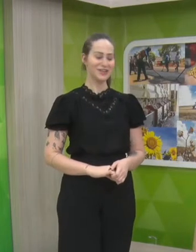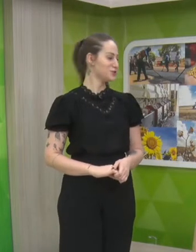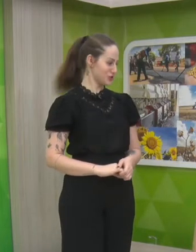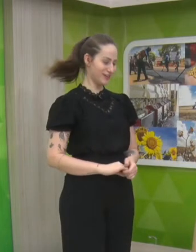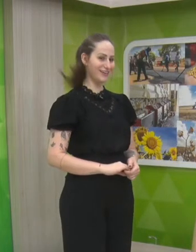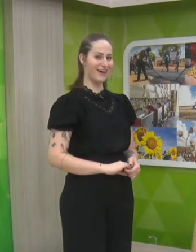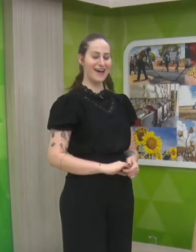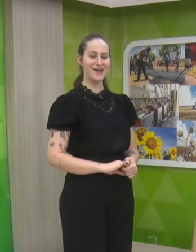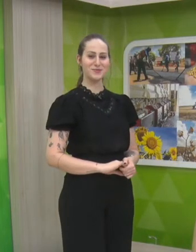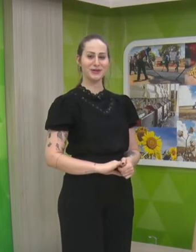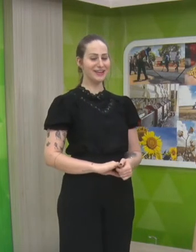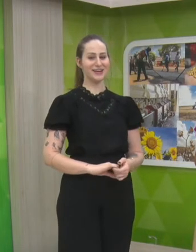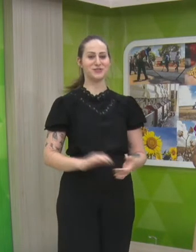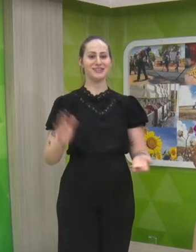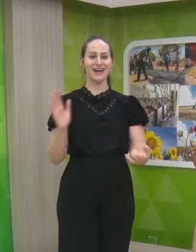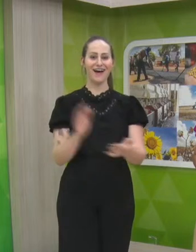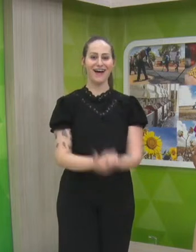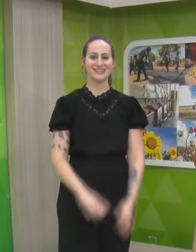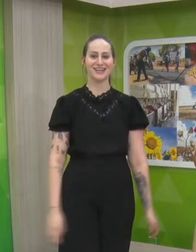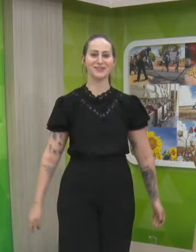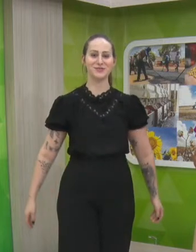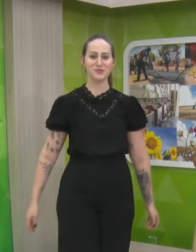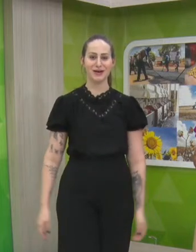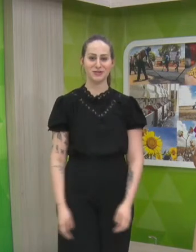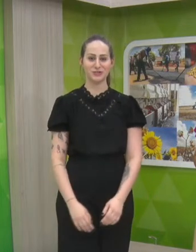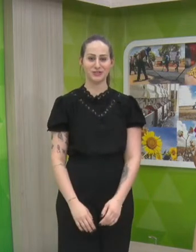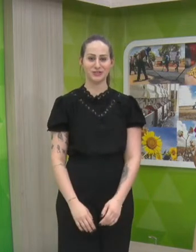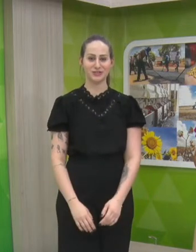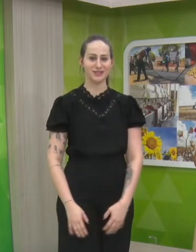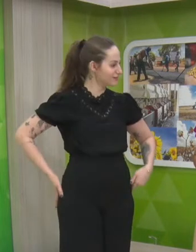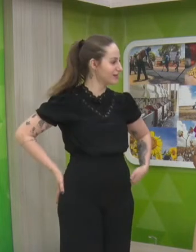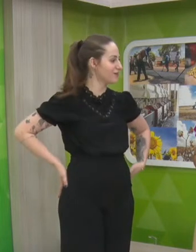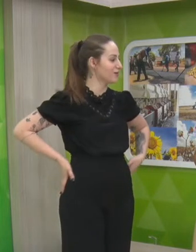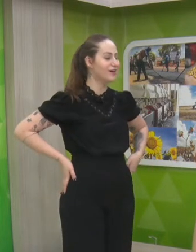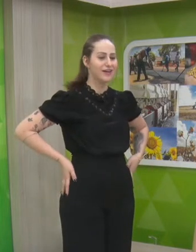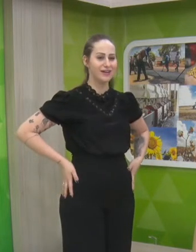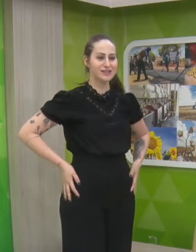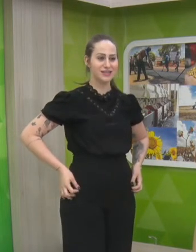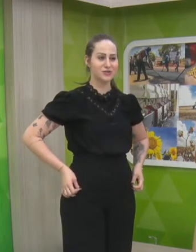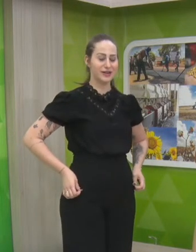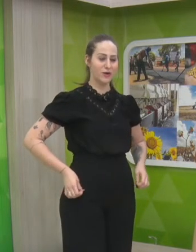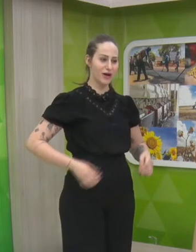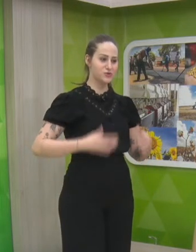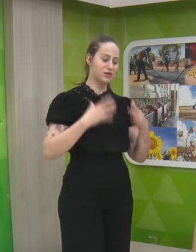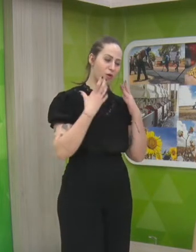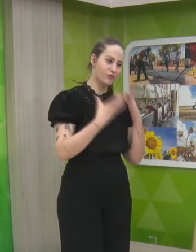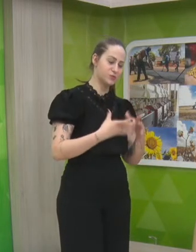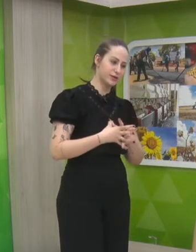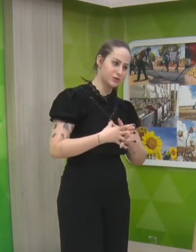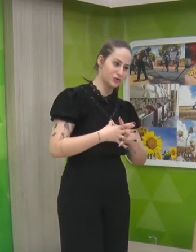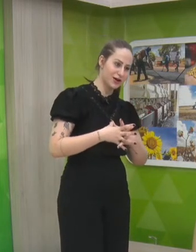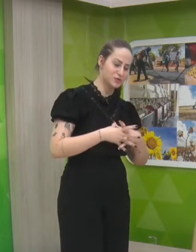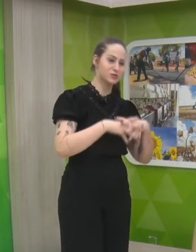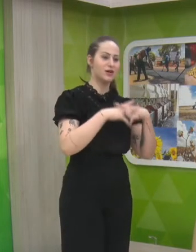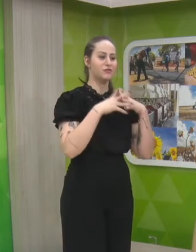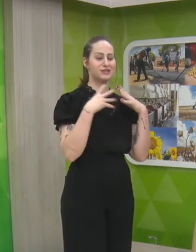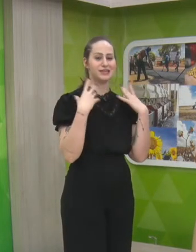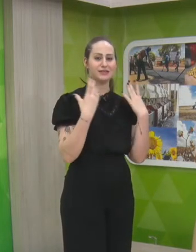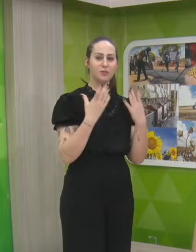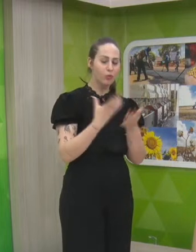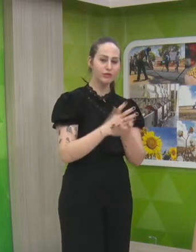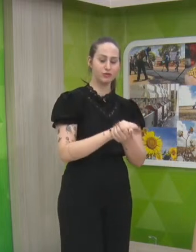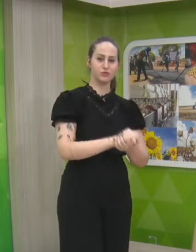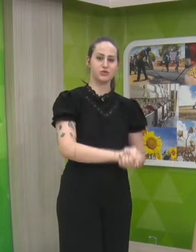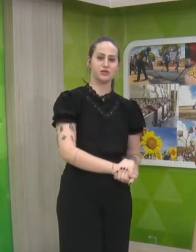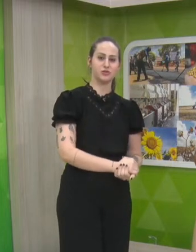Chique, hein? Chiquérrimo. E Letícia arrasando nos merchans. Eu tenho... Assim, Edilene, eu acho que móveis planejados